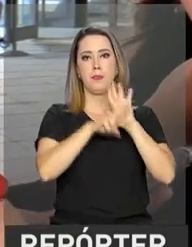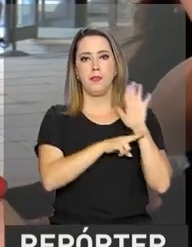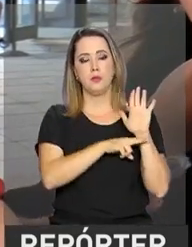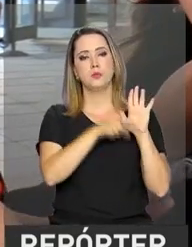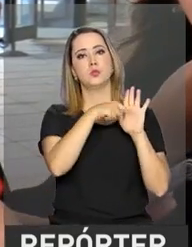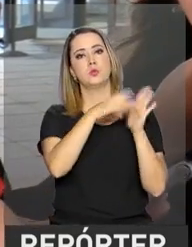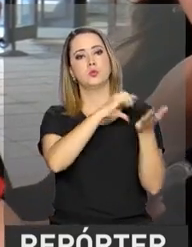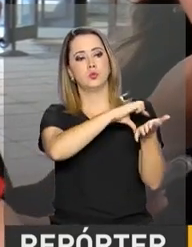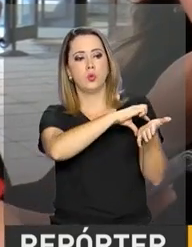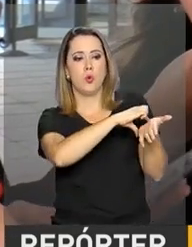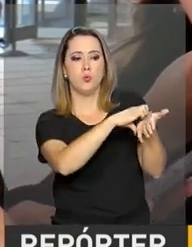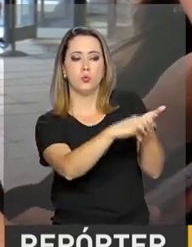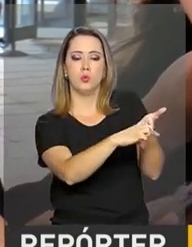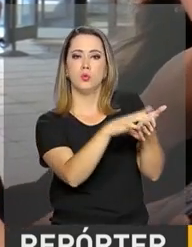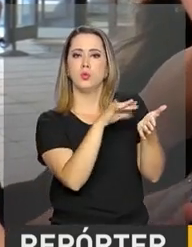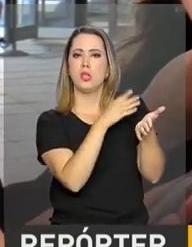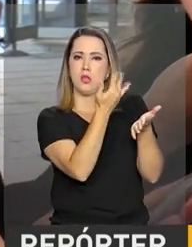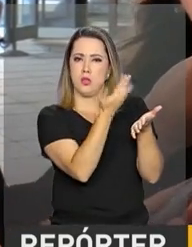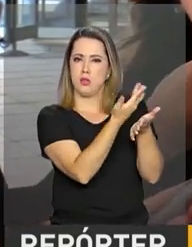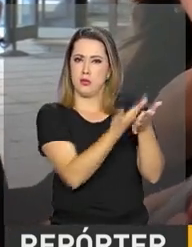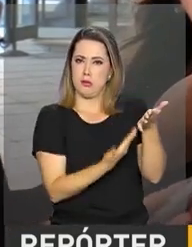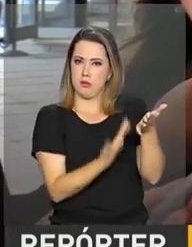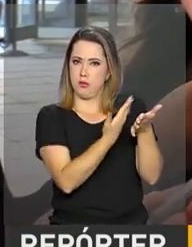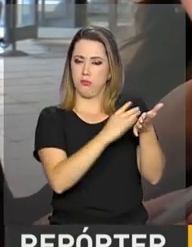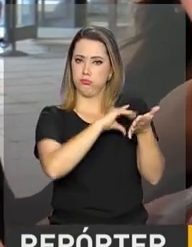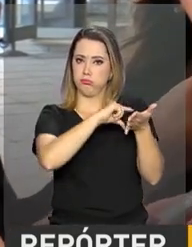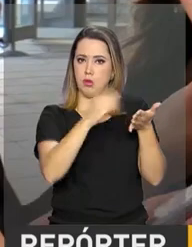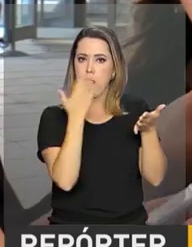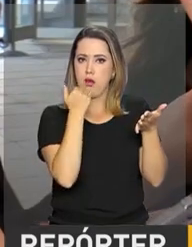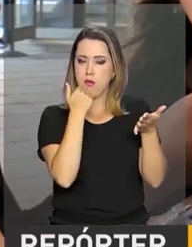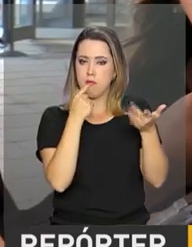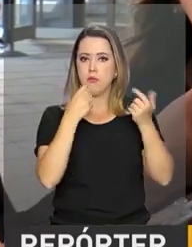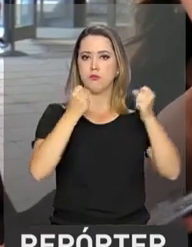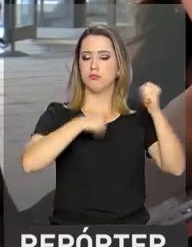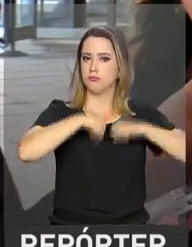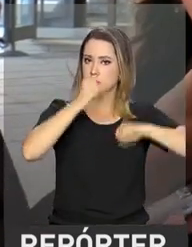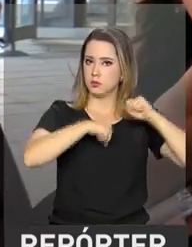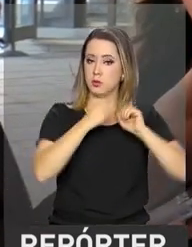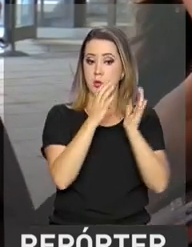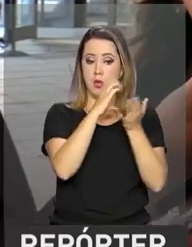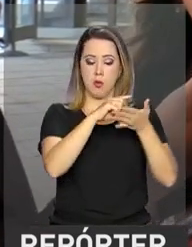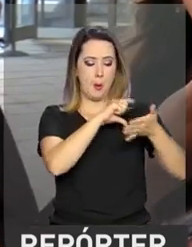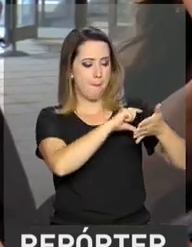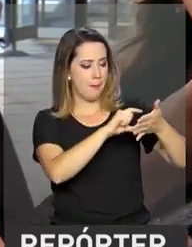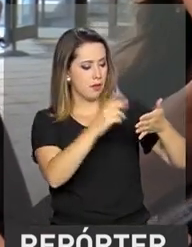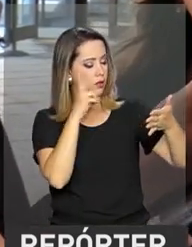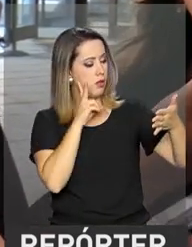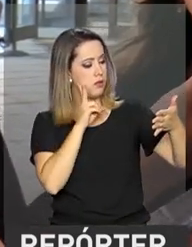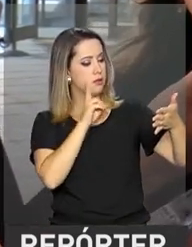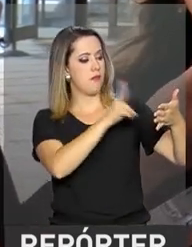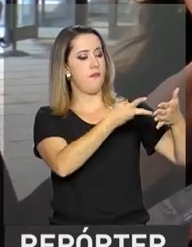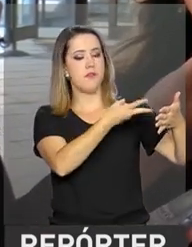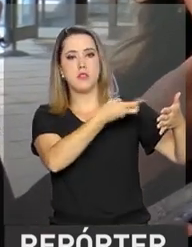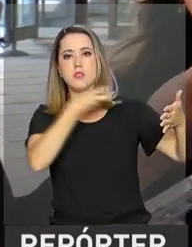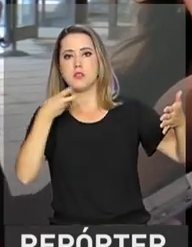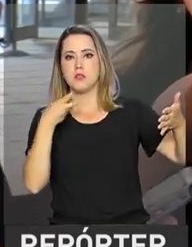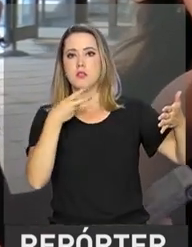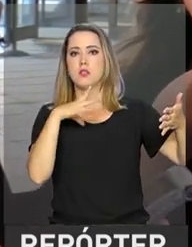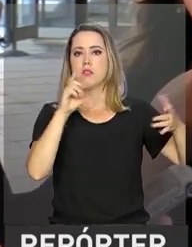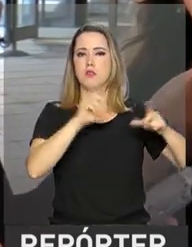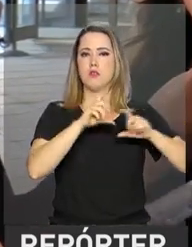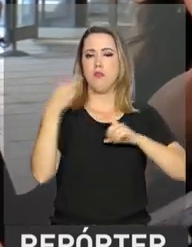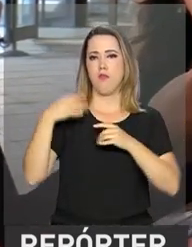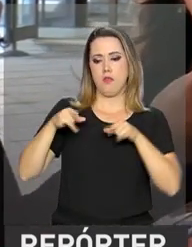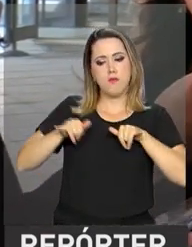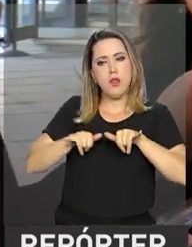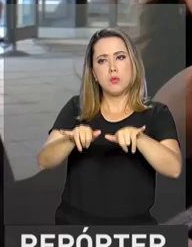parte frontal dos produtos industrializados que ficam de frente para a prateleira em destaque para que